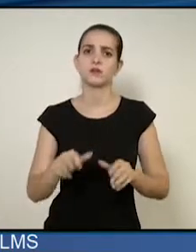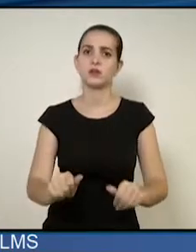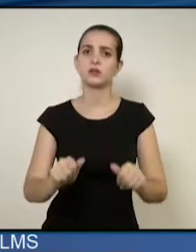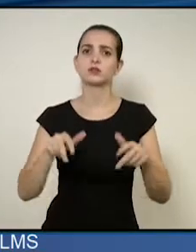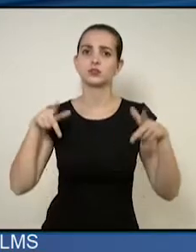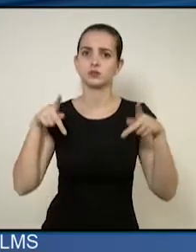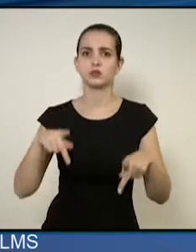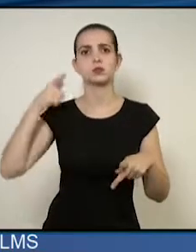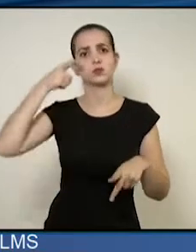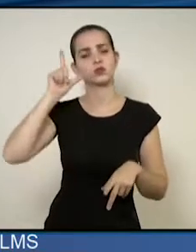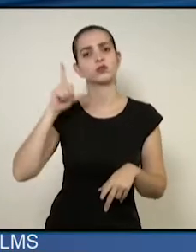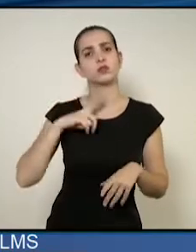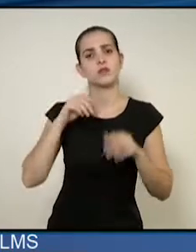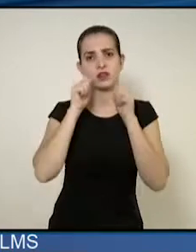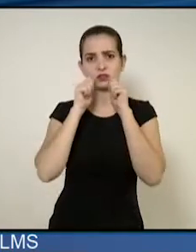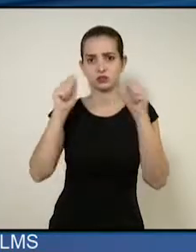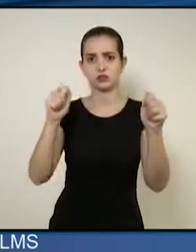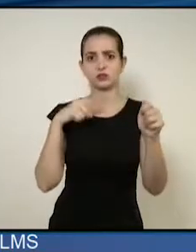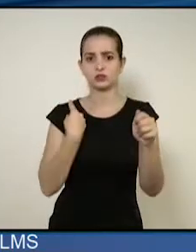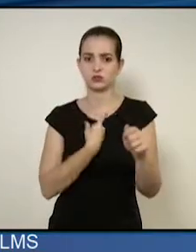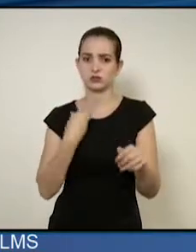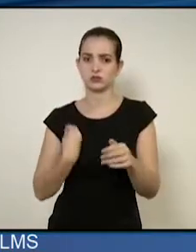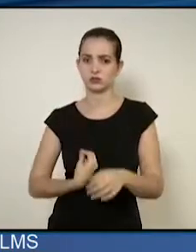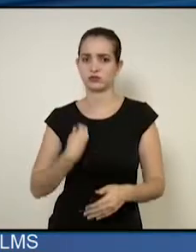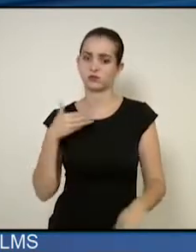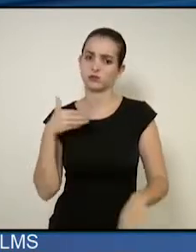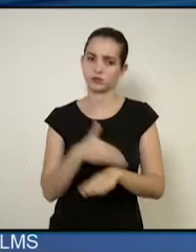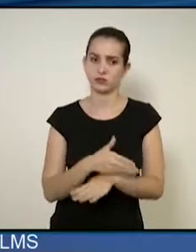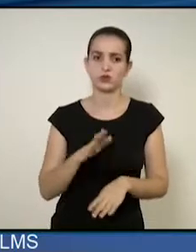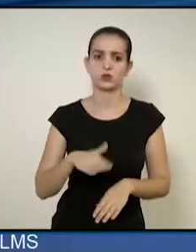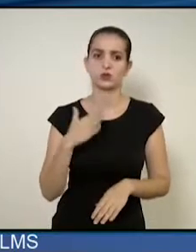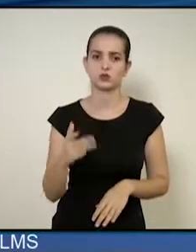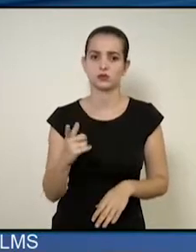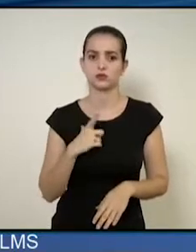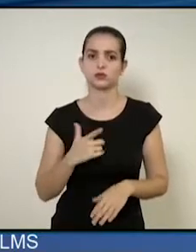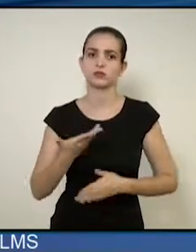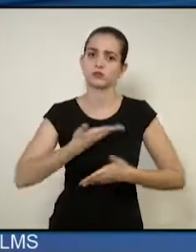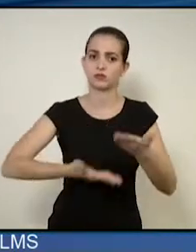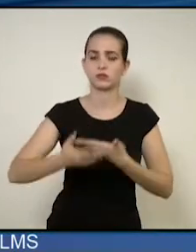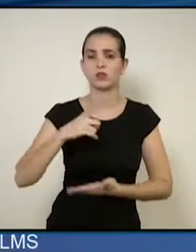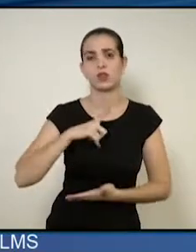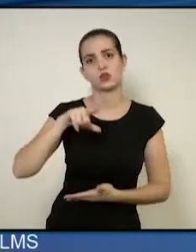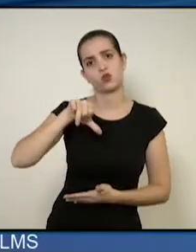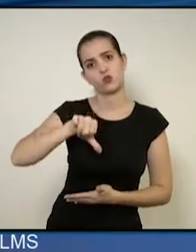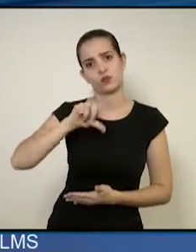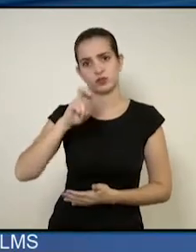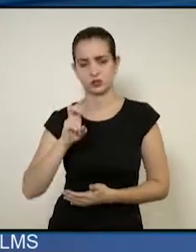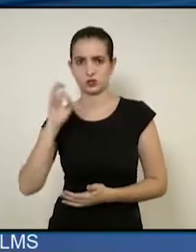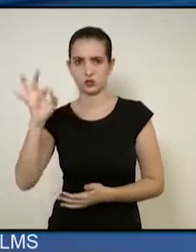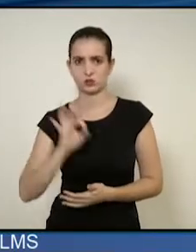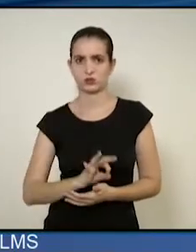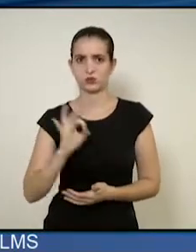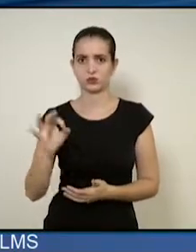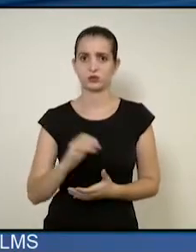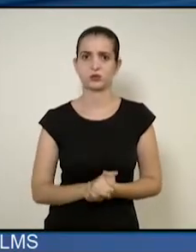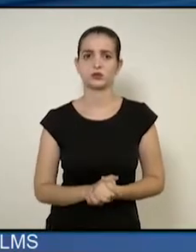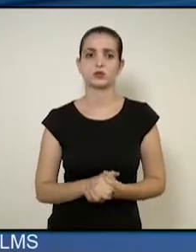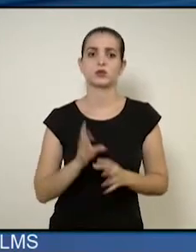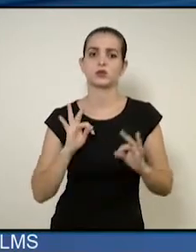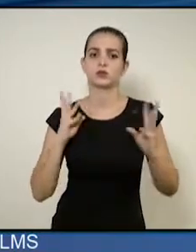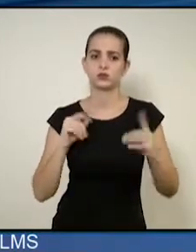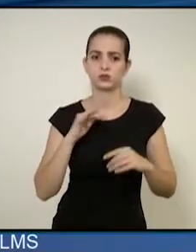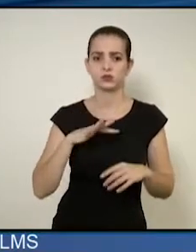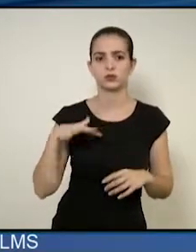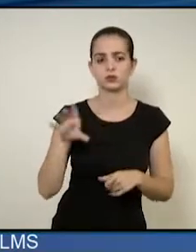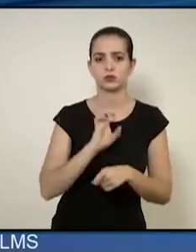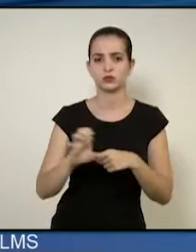ontem. Nossa assessoria esteve presente e quando eles comentam do 95% da cobertura no Estado,